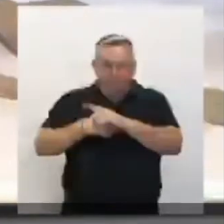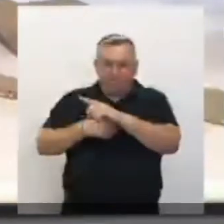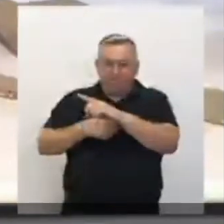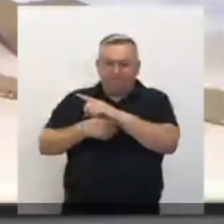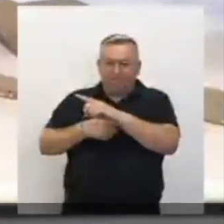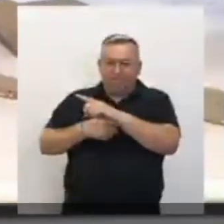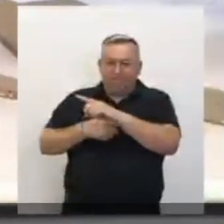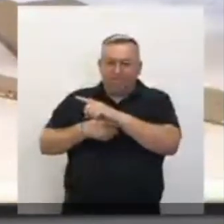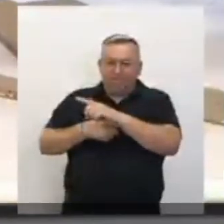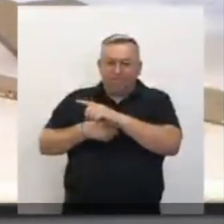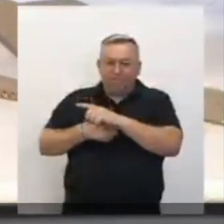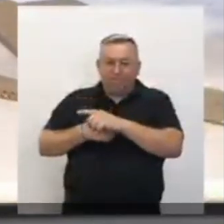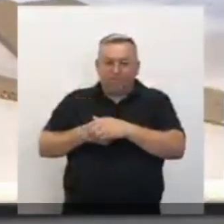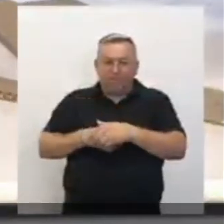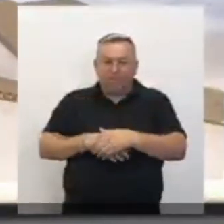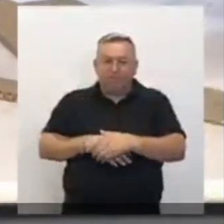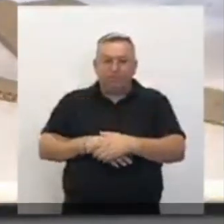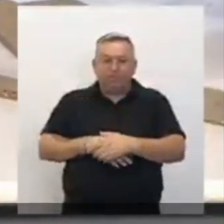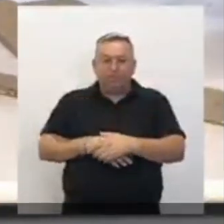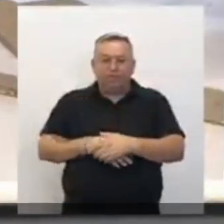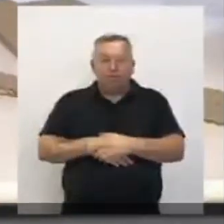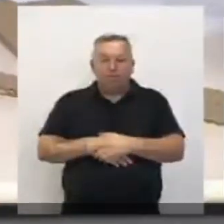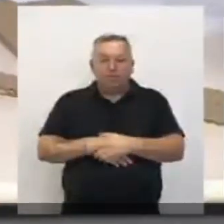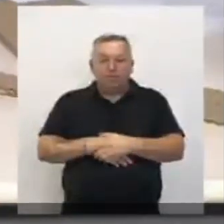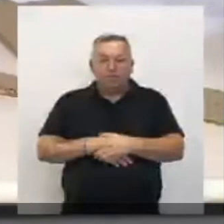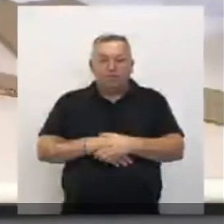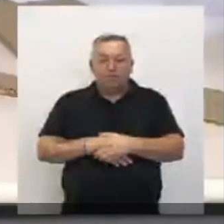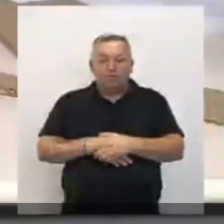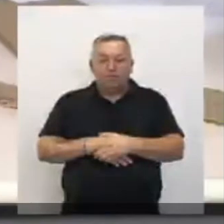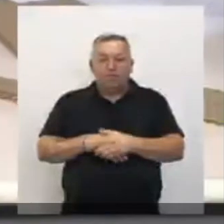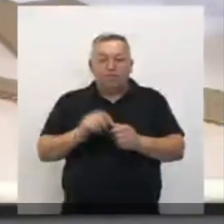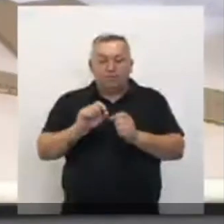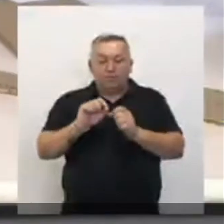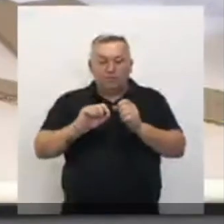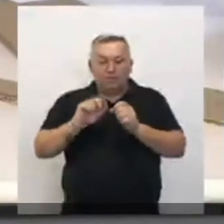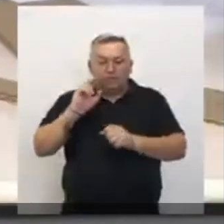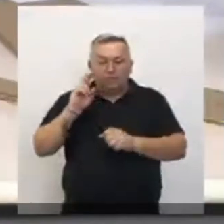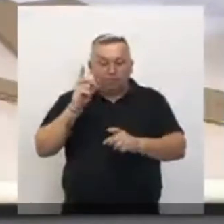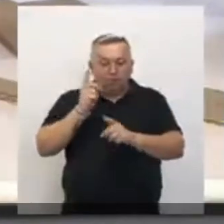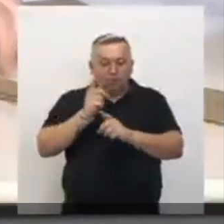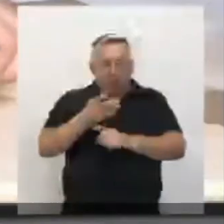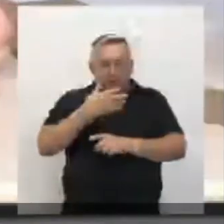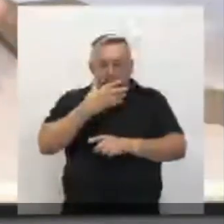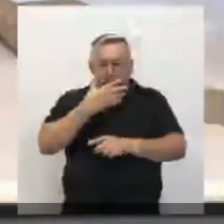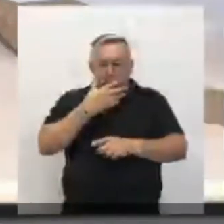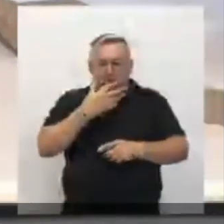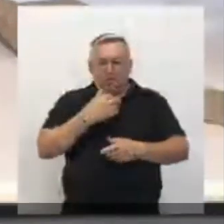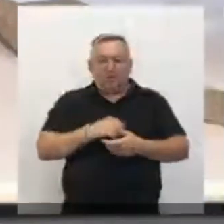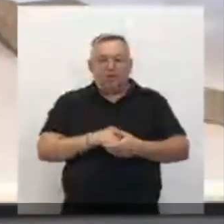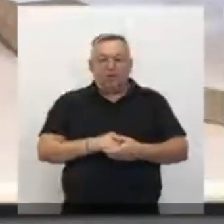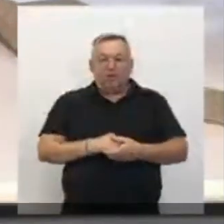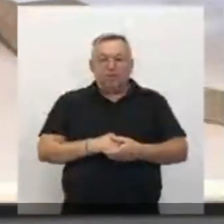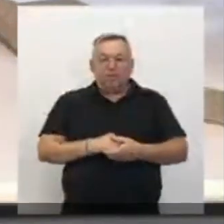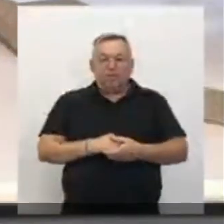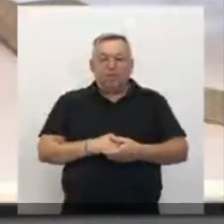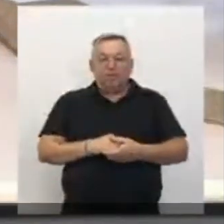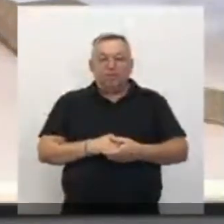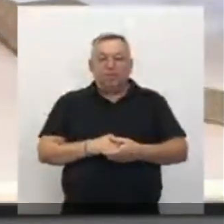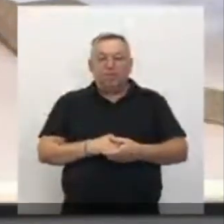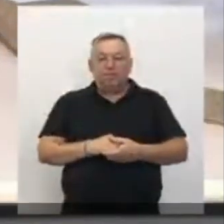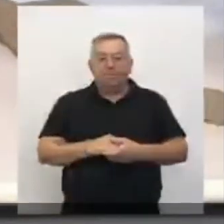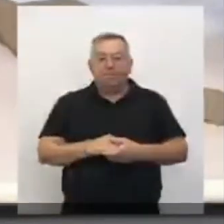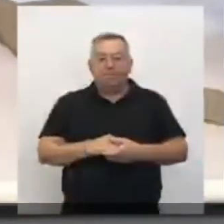Vou fazer aqui o meu segundo furo nesses pontos aí que vocês encontraram. Então, Vou pegar aqui todos os